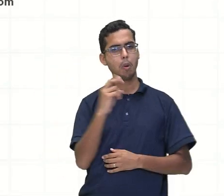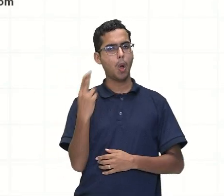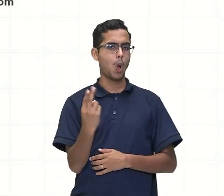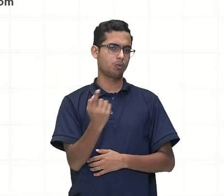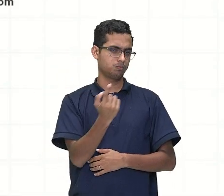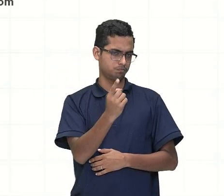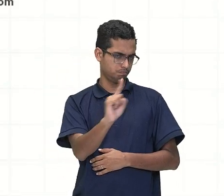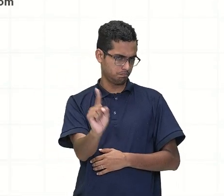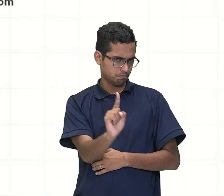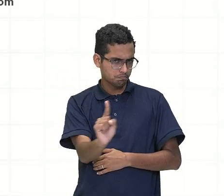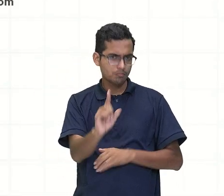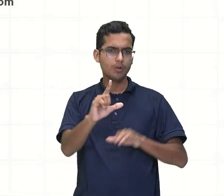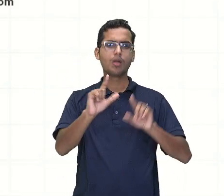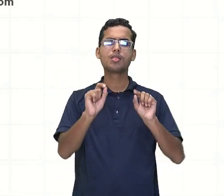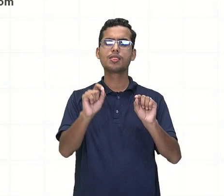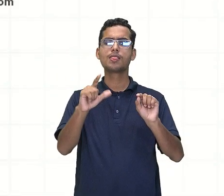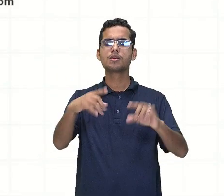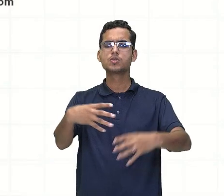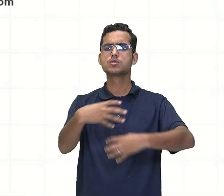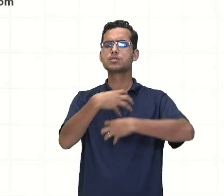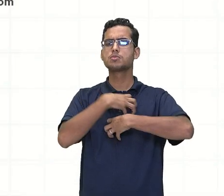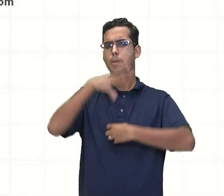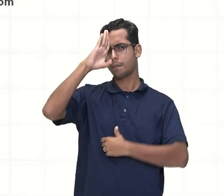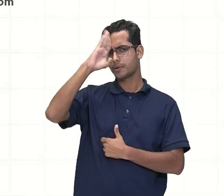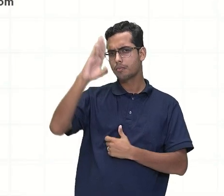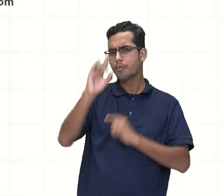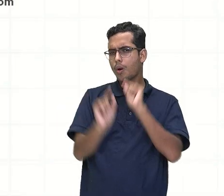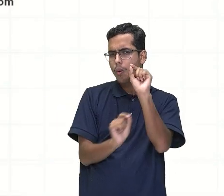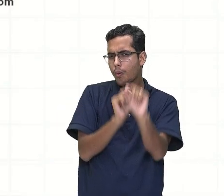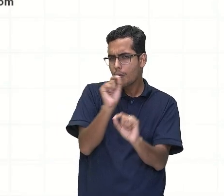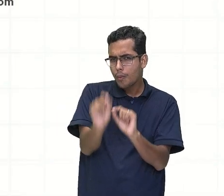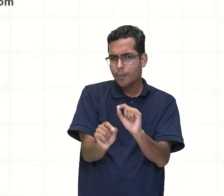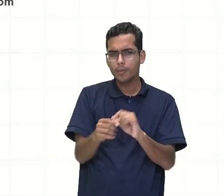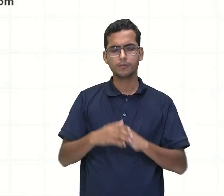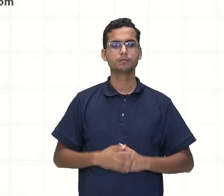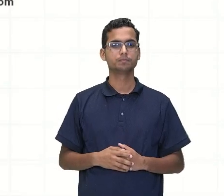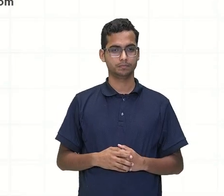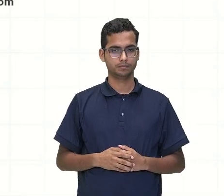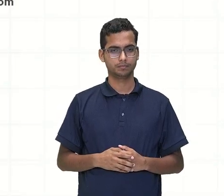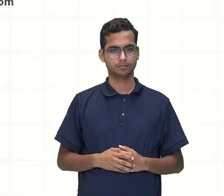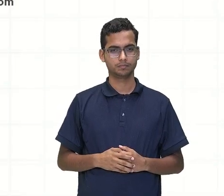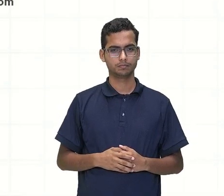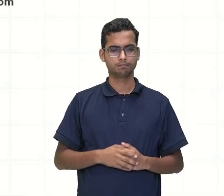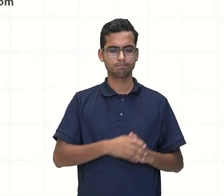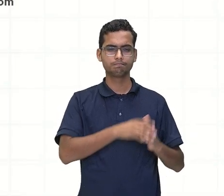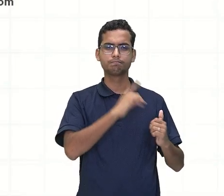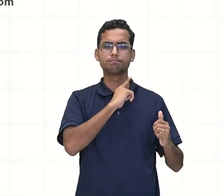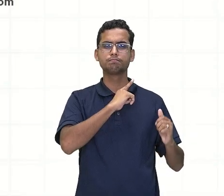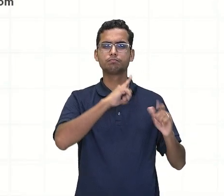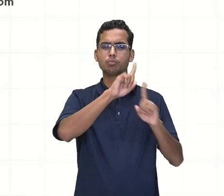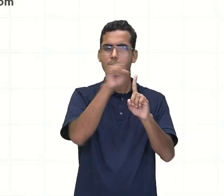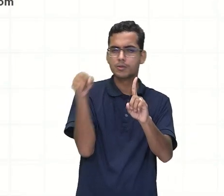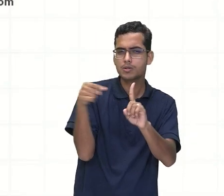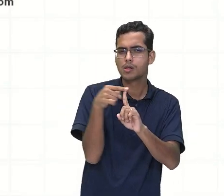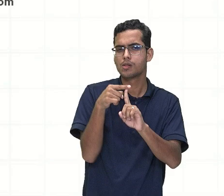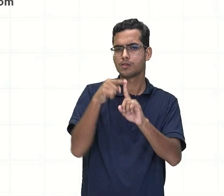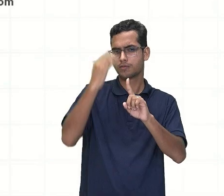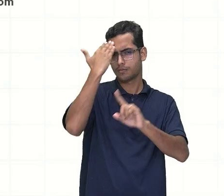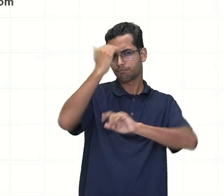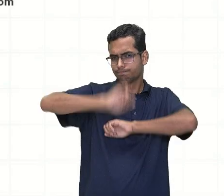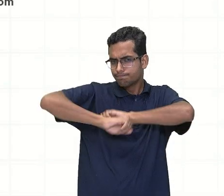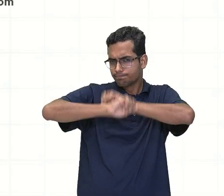senso de propósito. E aqui nós podemos pensar algumas coisas bem interessantes. Ela vai reduzir